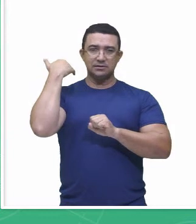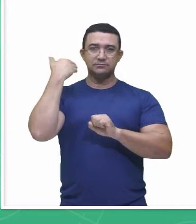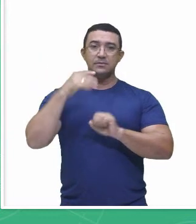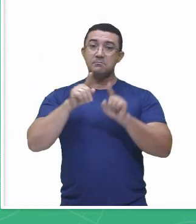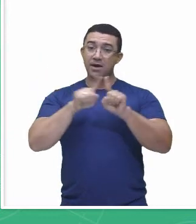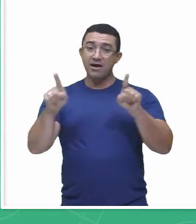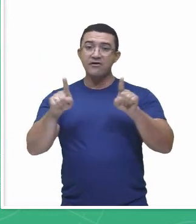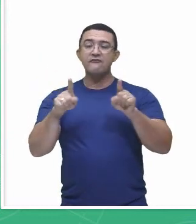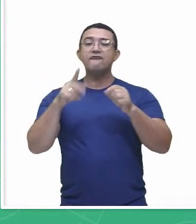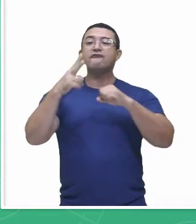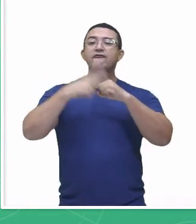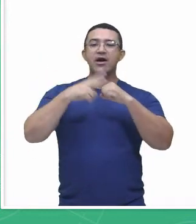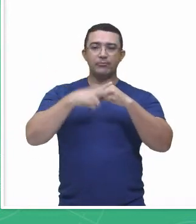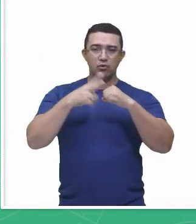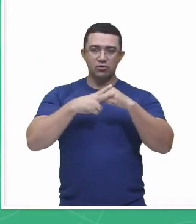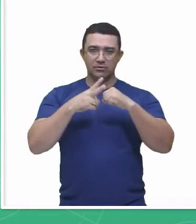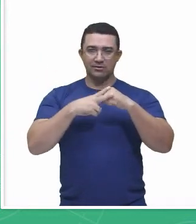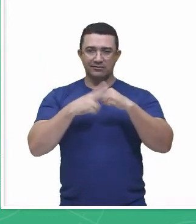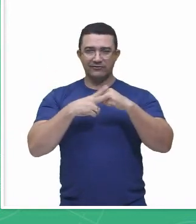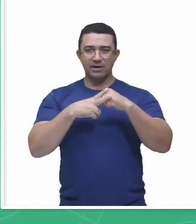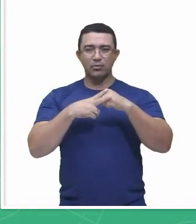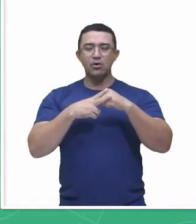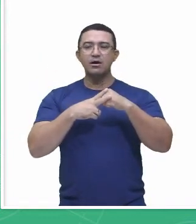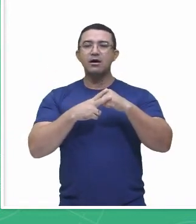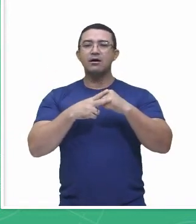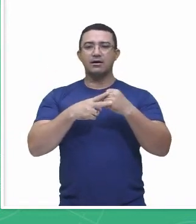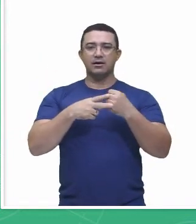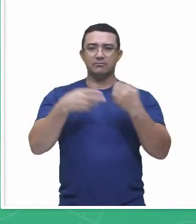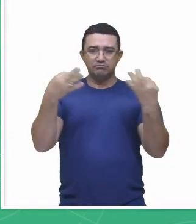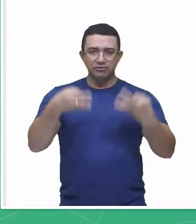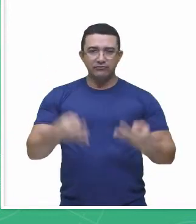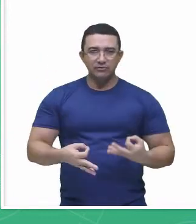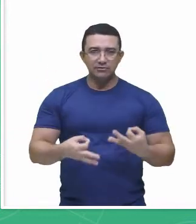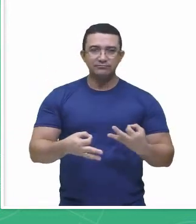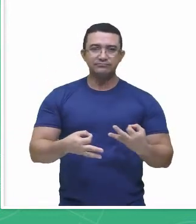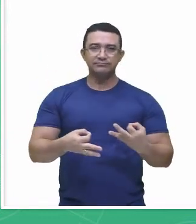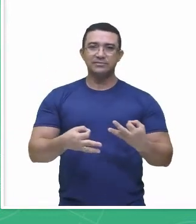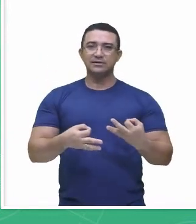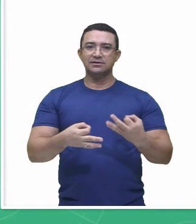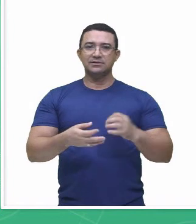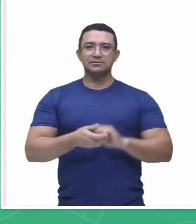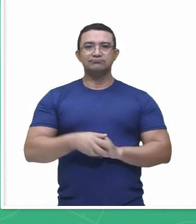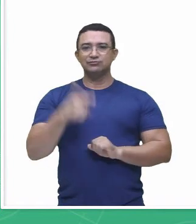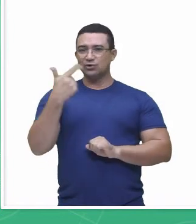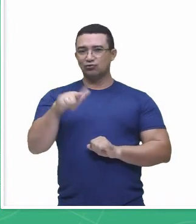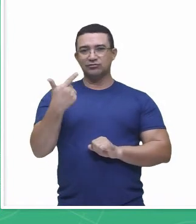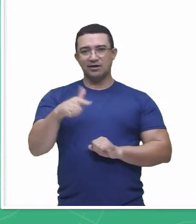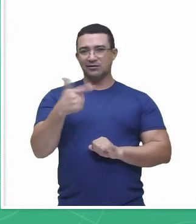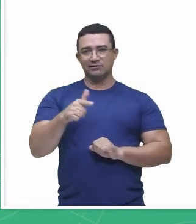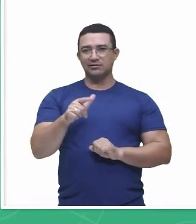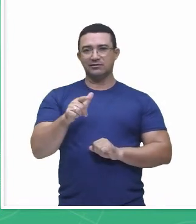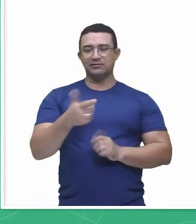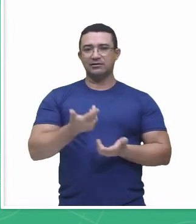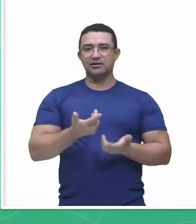verbos regulares não possuem uma terminação única. Esse é o grande problema e o grande desafio, né? Identificar os verbos que não são regulares, porque